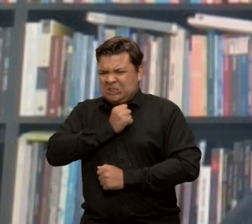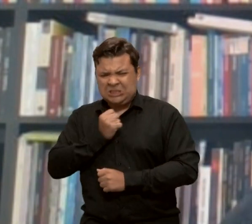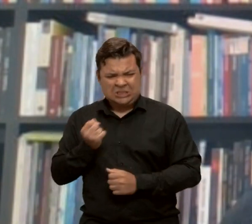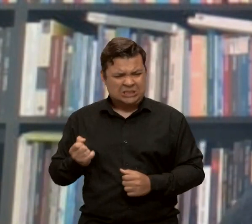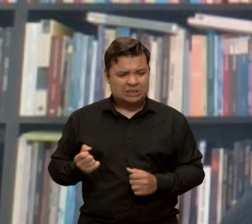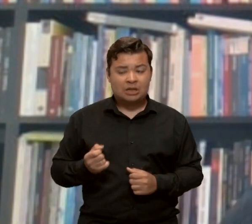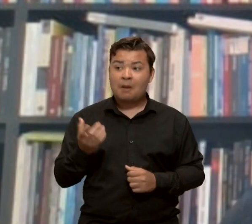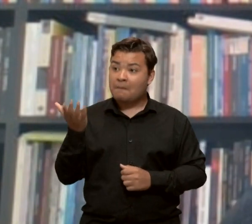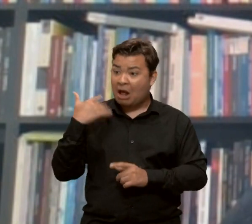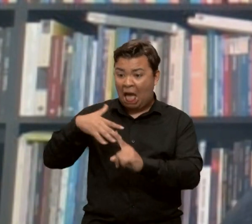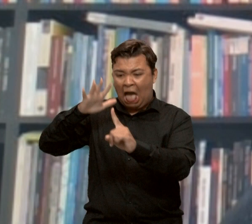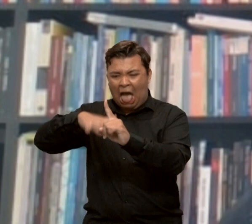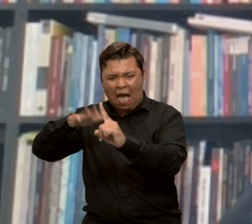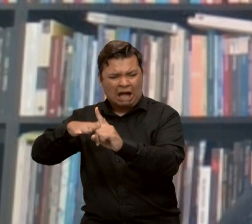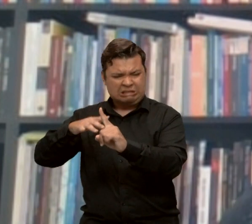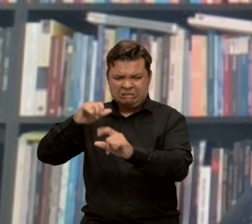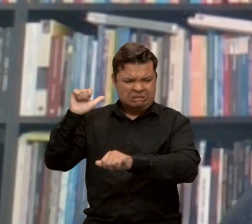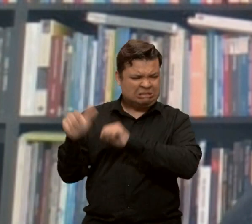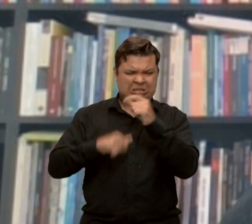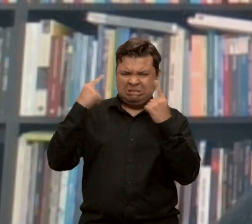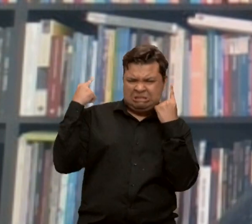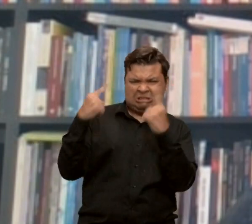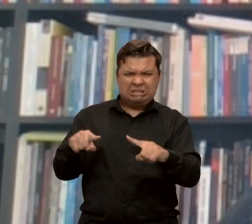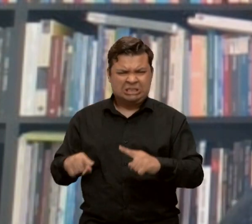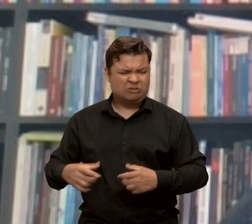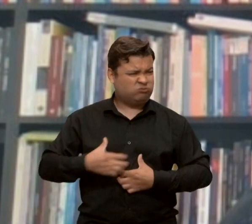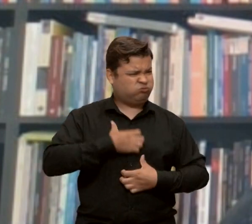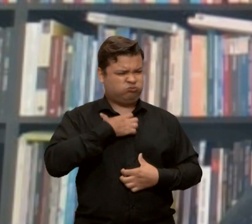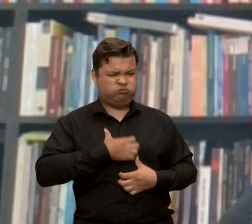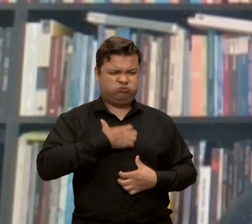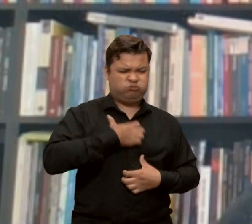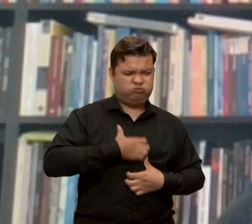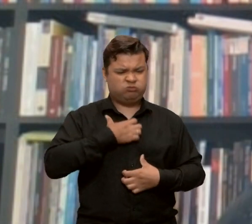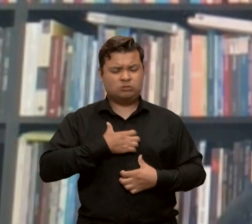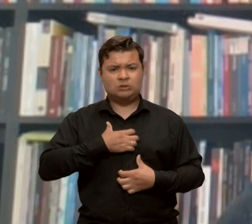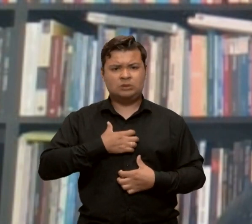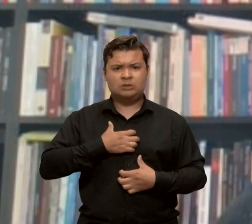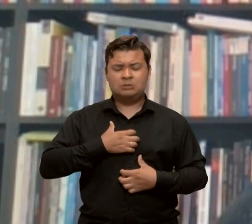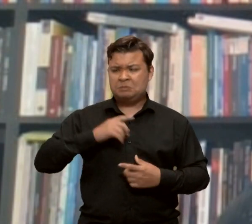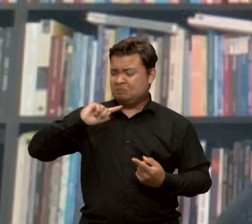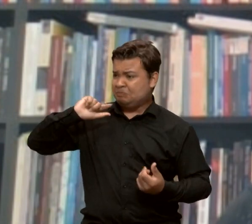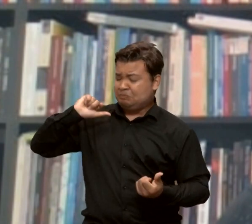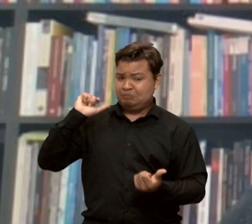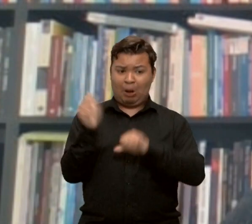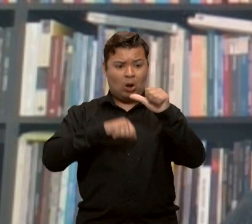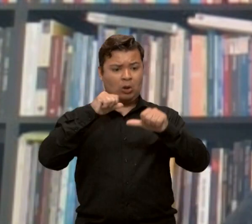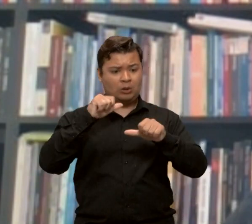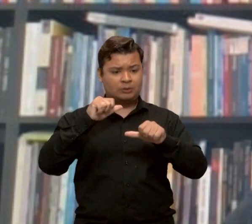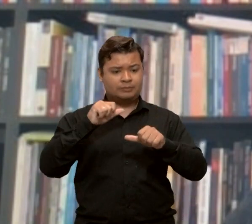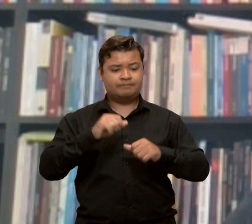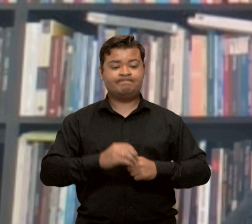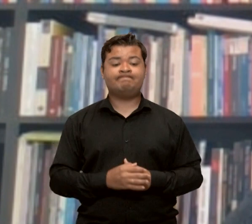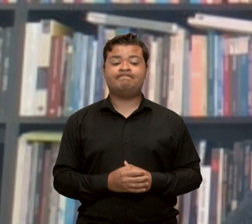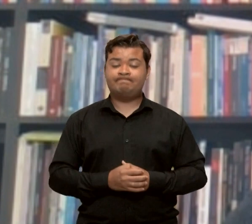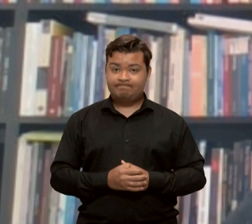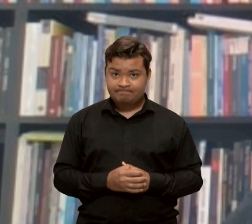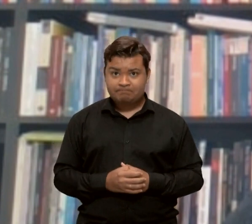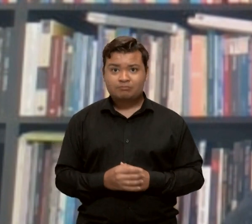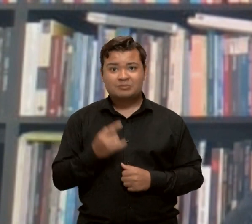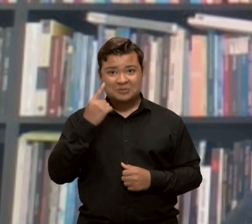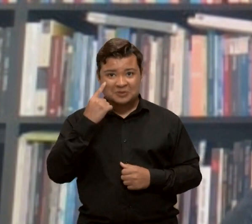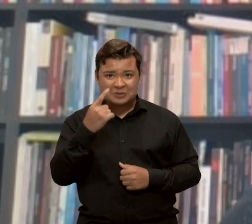antigos ídolos, né? Uma coisa assim que vira a chave e de 80 vira 8. Então, o que a gente vê que são emoções